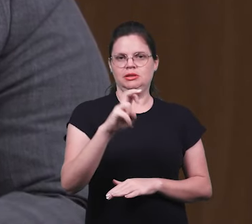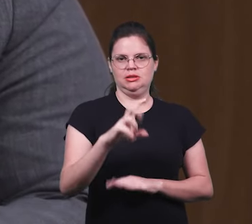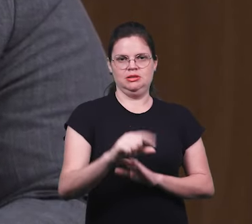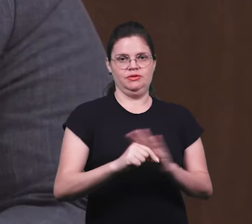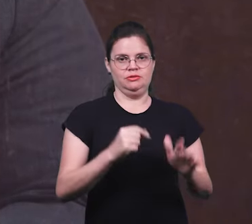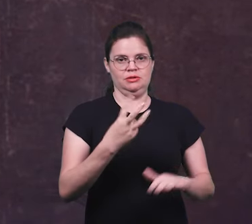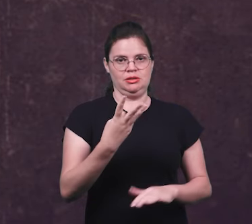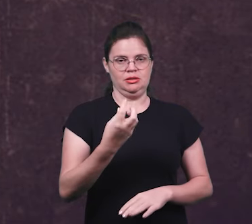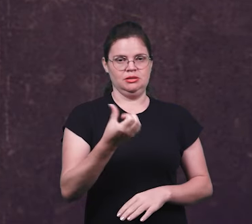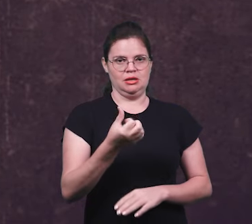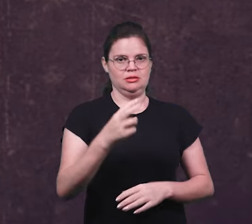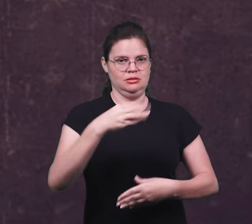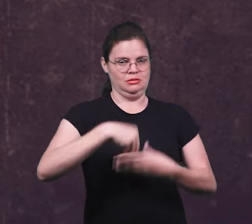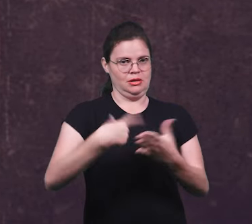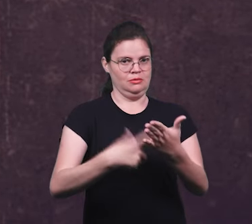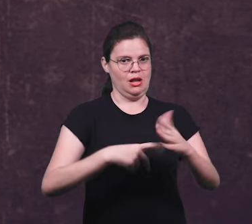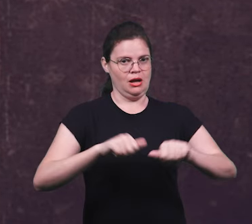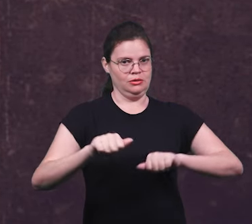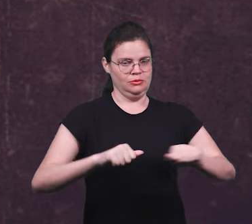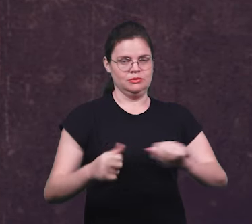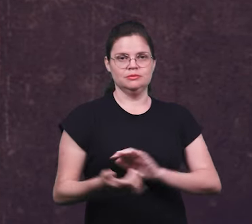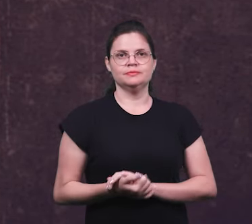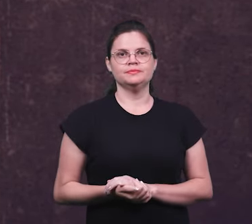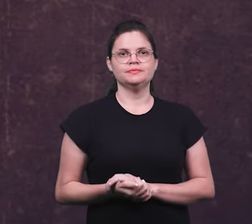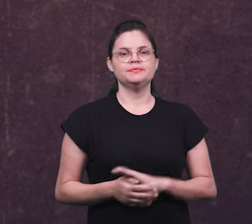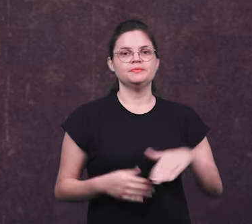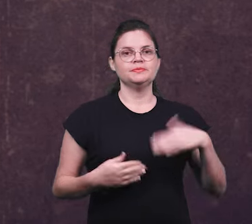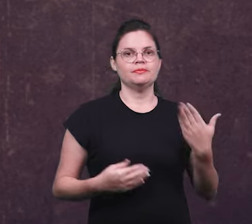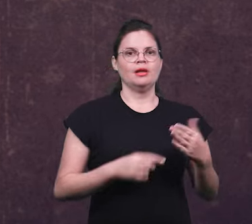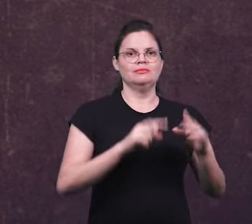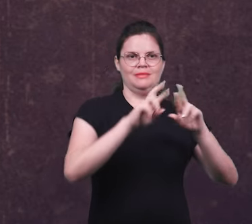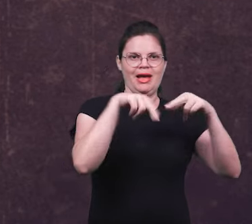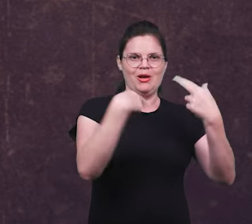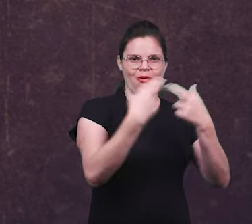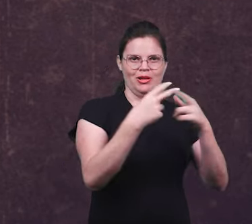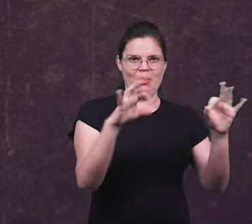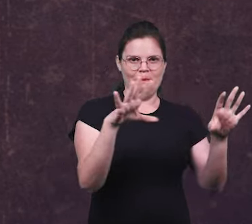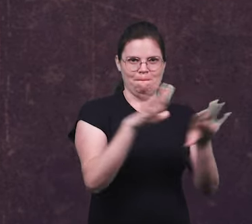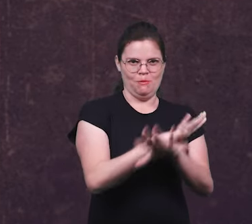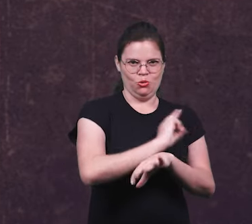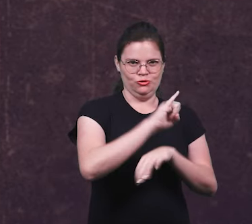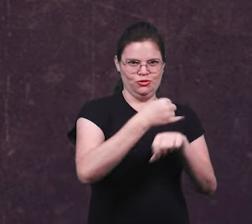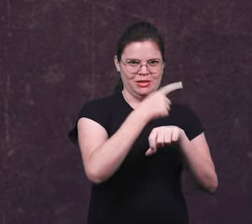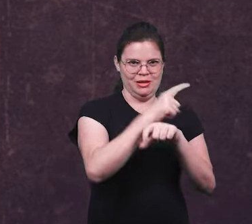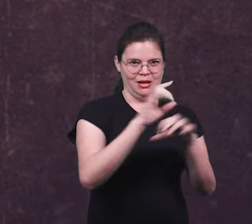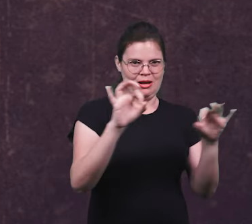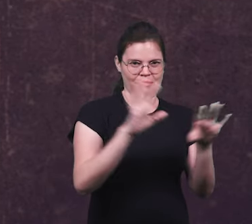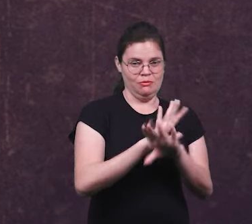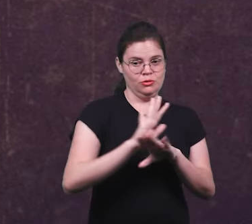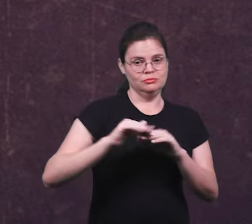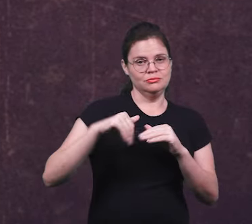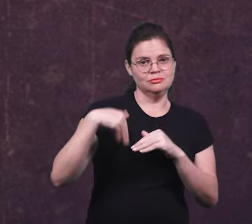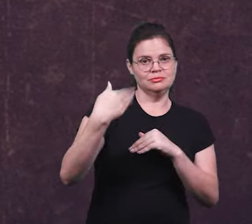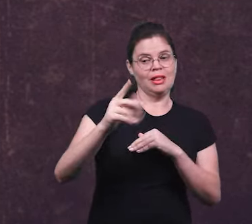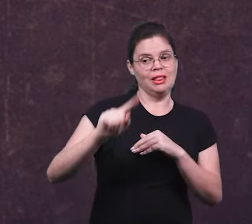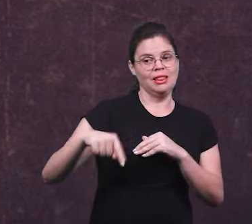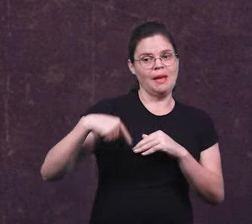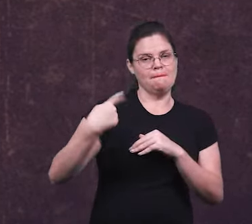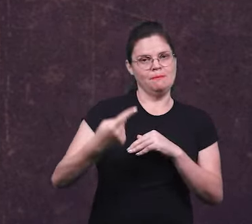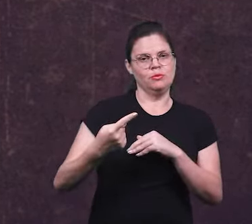assim: E alguns dias depois ali deles receberem aquela definição do Concílio de Jerusalém, disse Paulo a